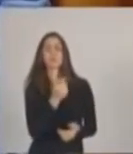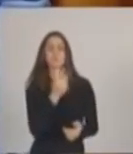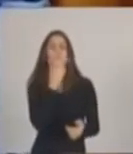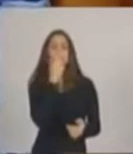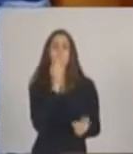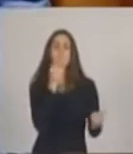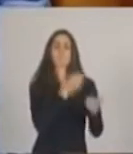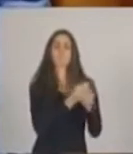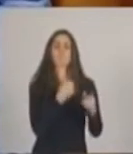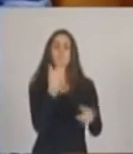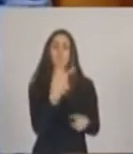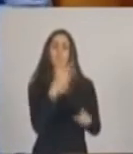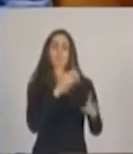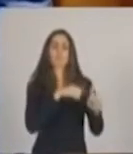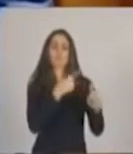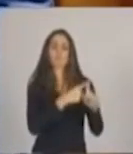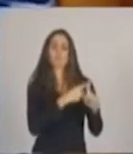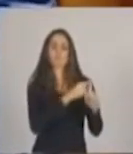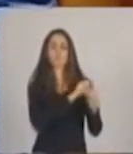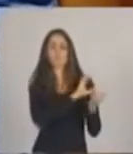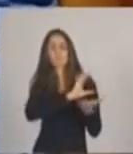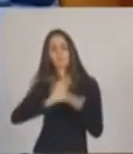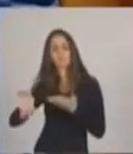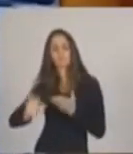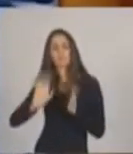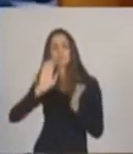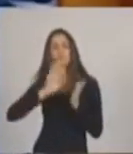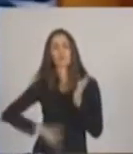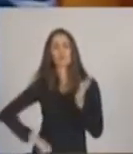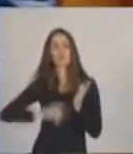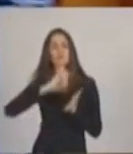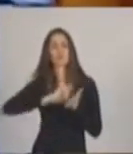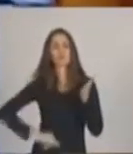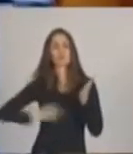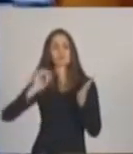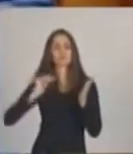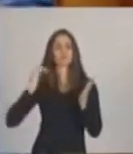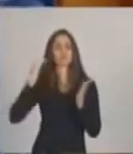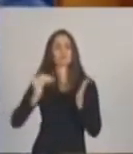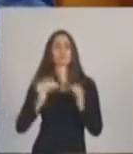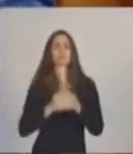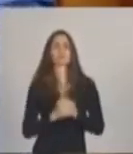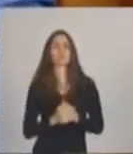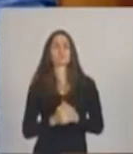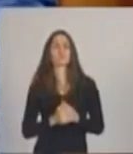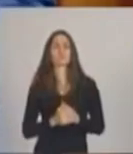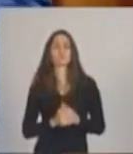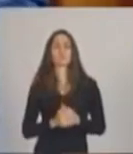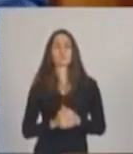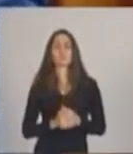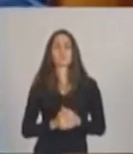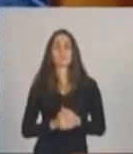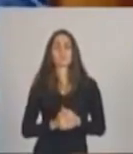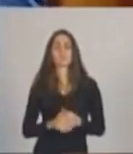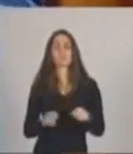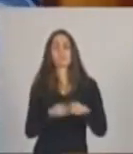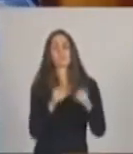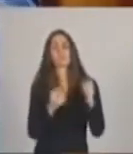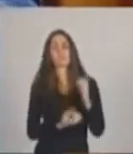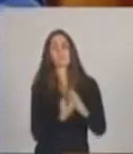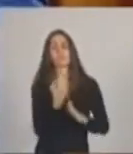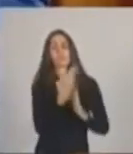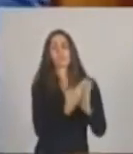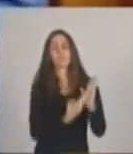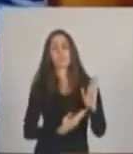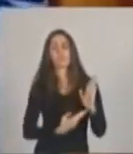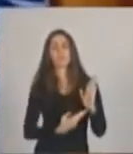ser efetuada ao consumidor por meio de desconto na fatura subsequente à constatação. Fala também, cria regra, o distribuidor deve dispor